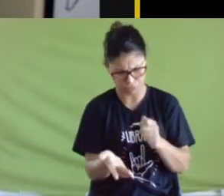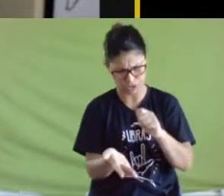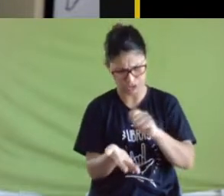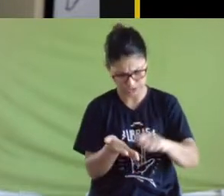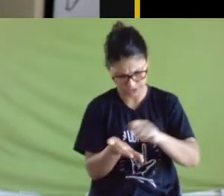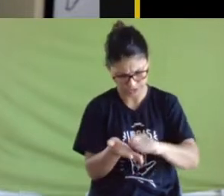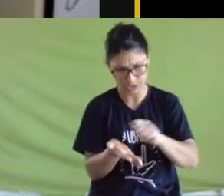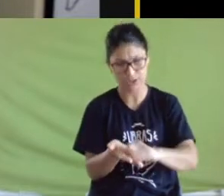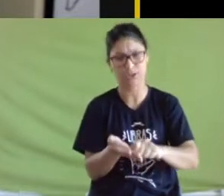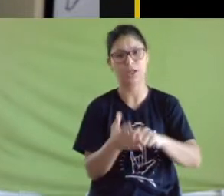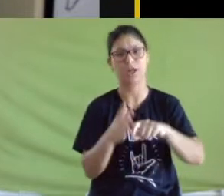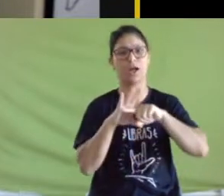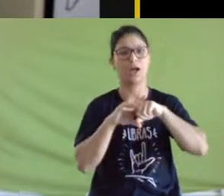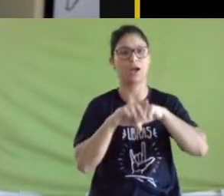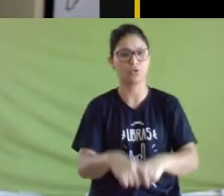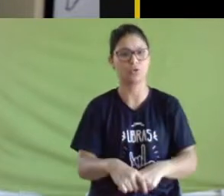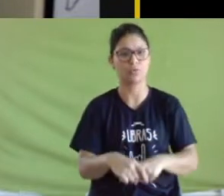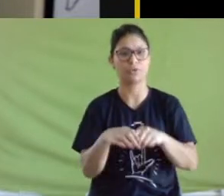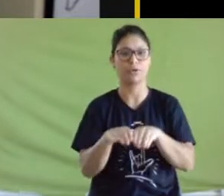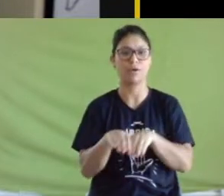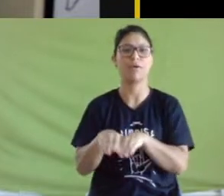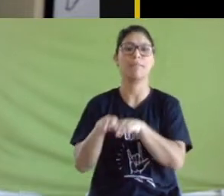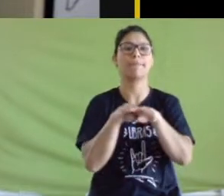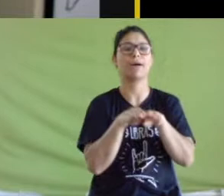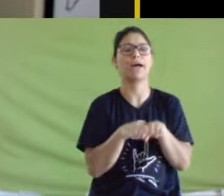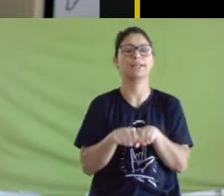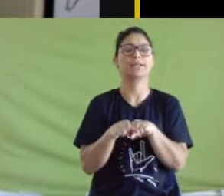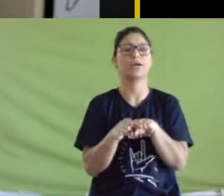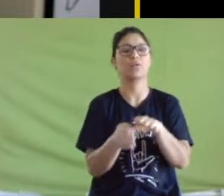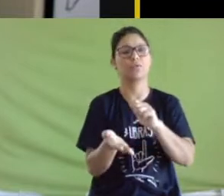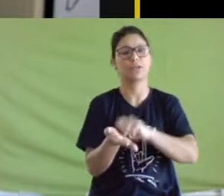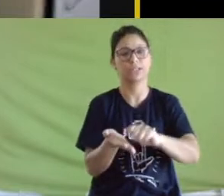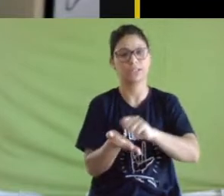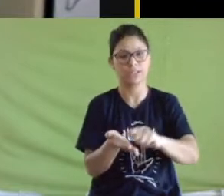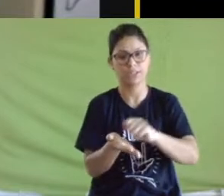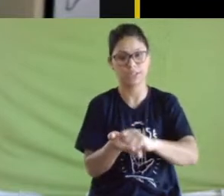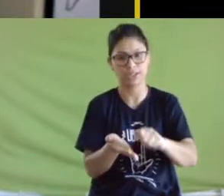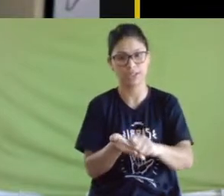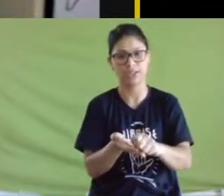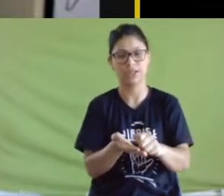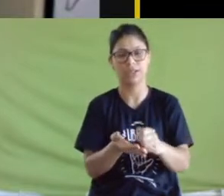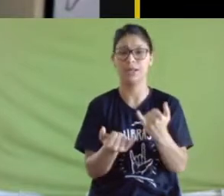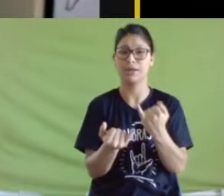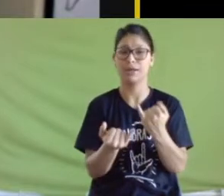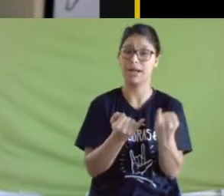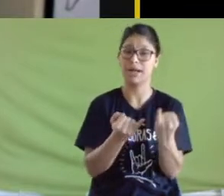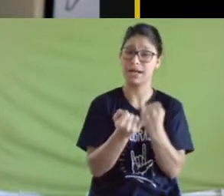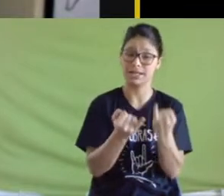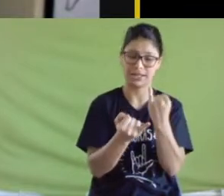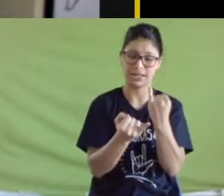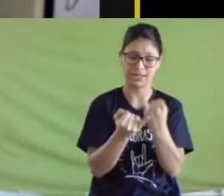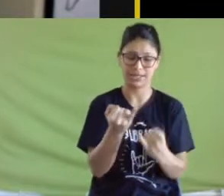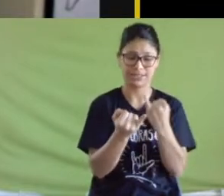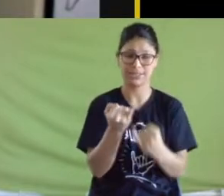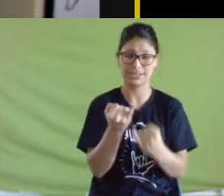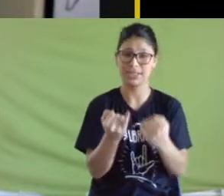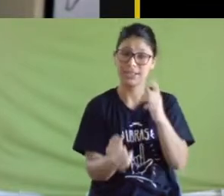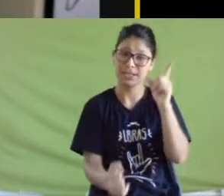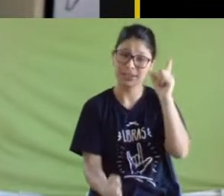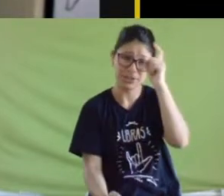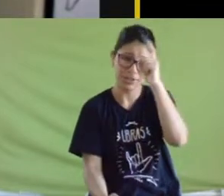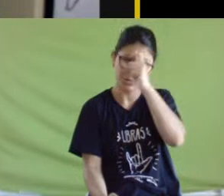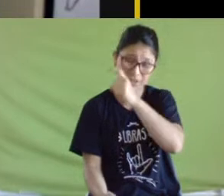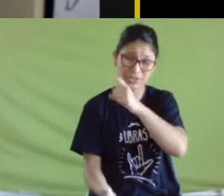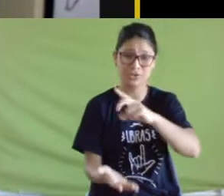que domina padrões da escrita e que faz o Machado muitas vezes difícil para ser lido para quem